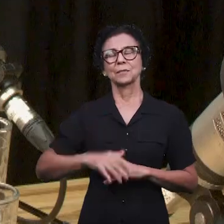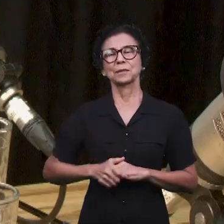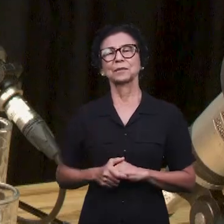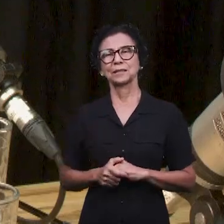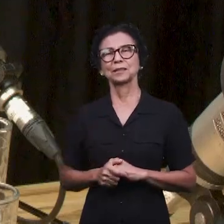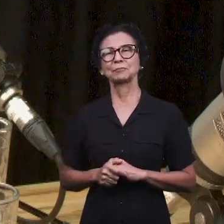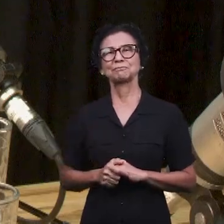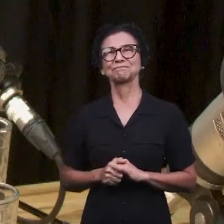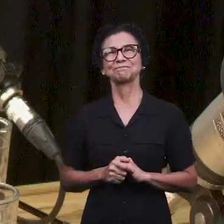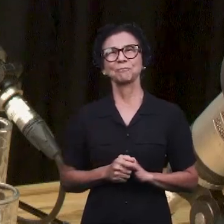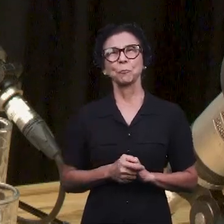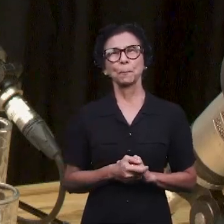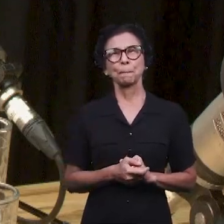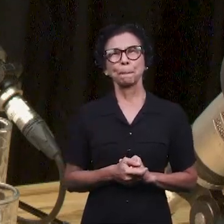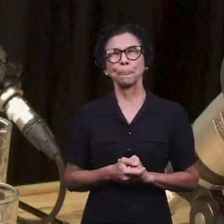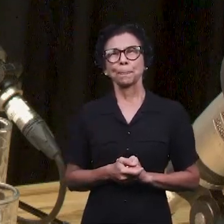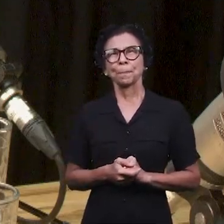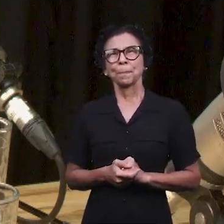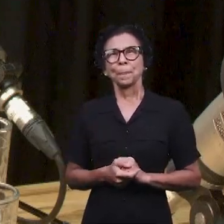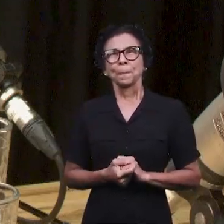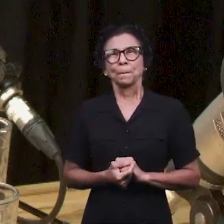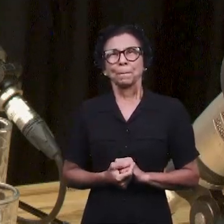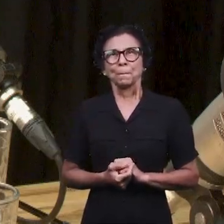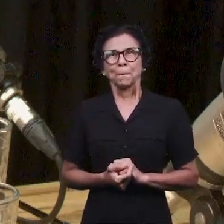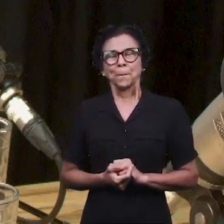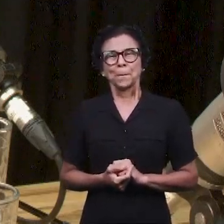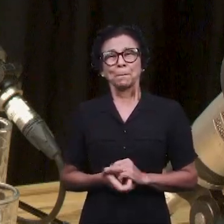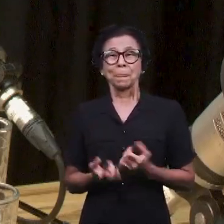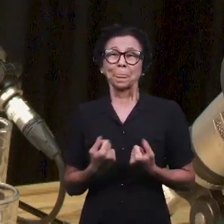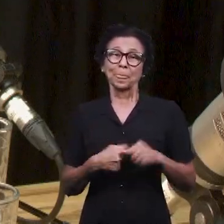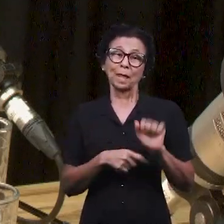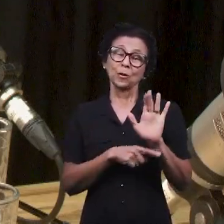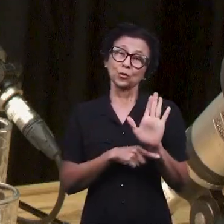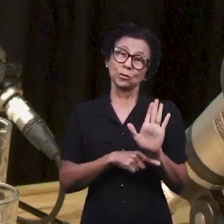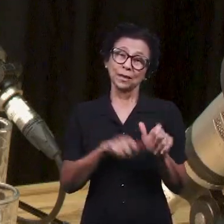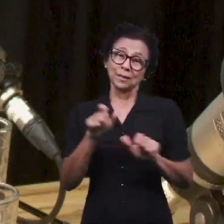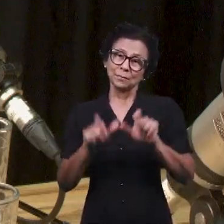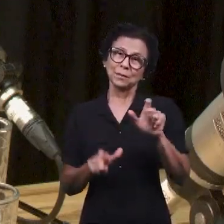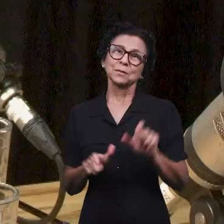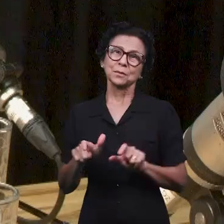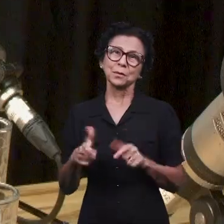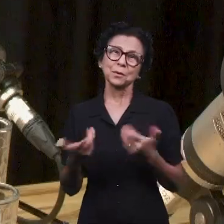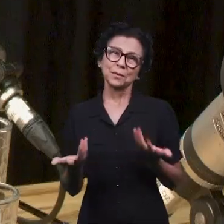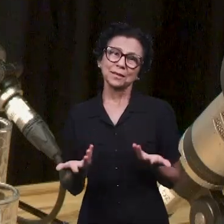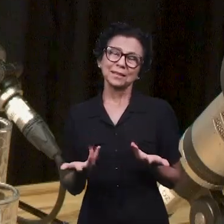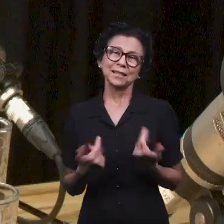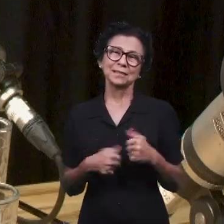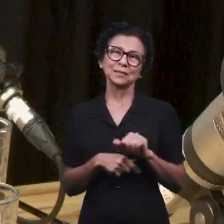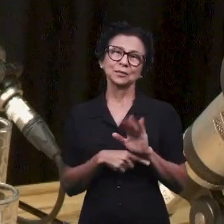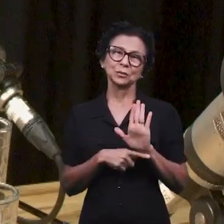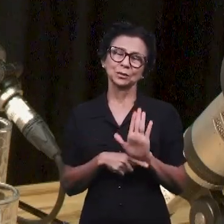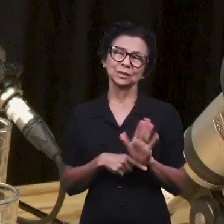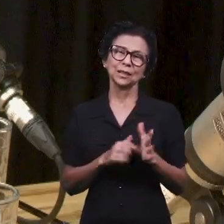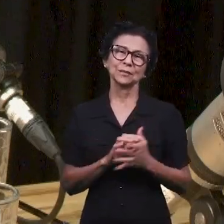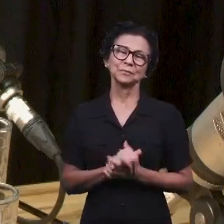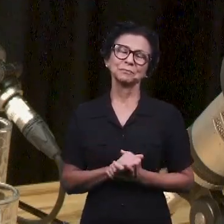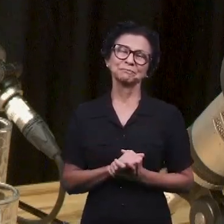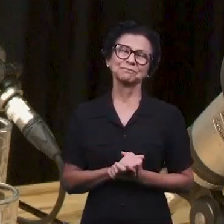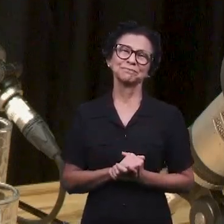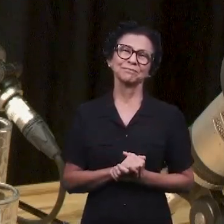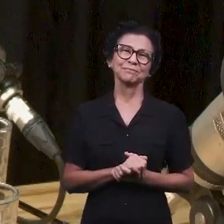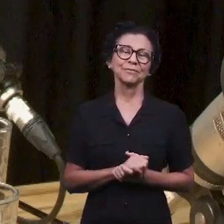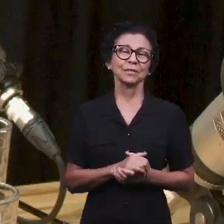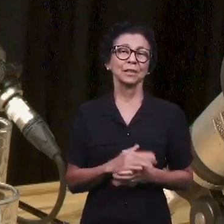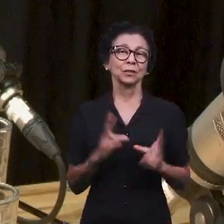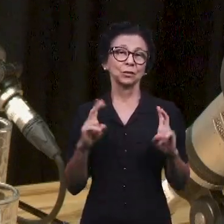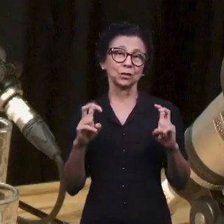estar presente, né, na vida das pessoas aí para, de alguma forma, ajudar, né, a contribuir com esses temas e